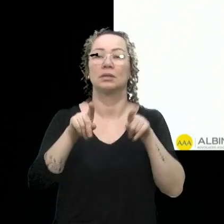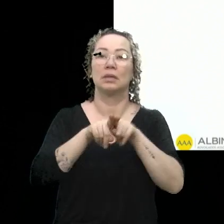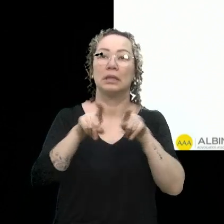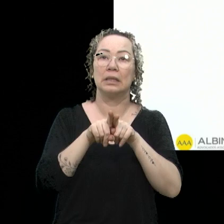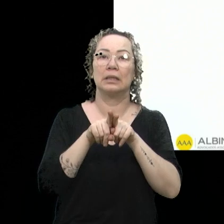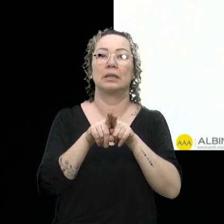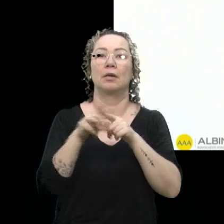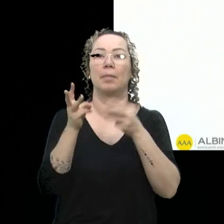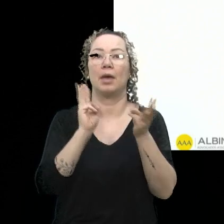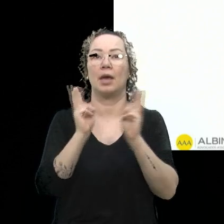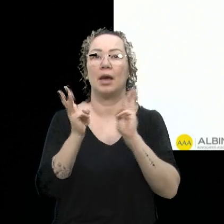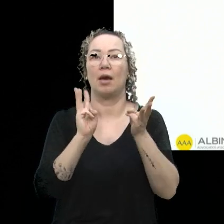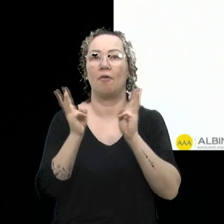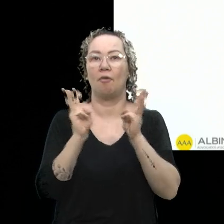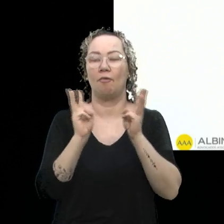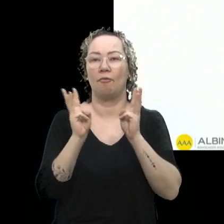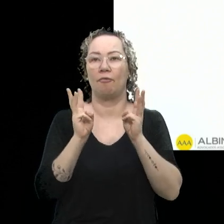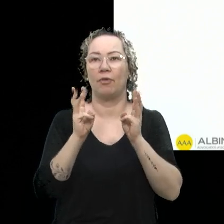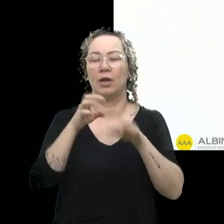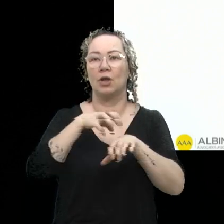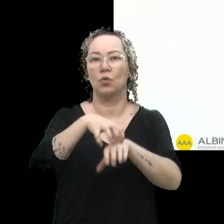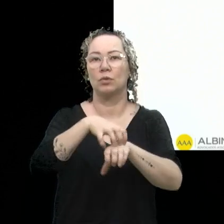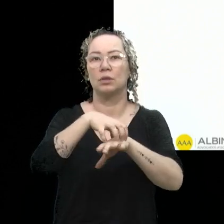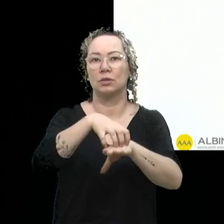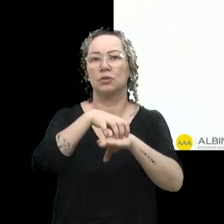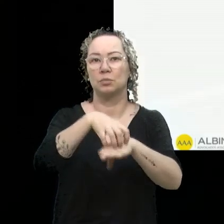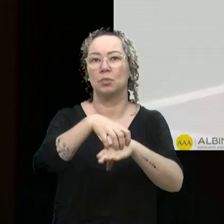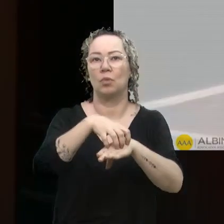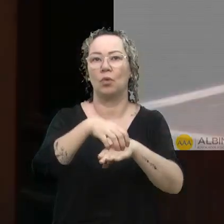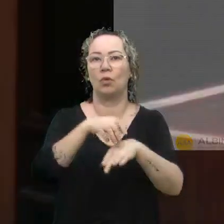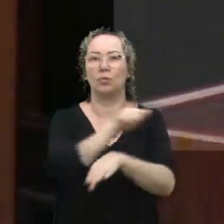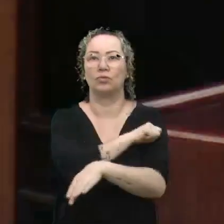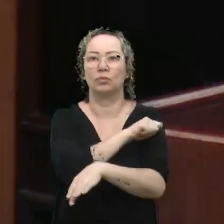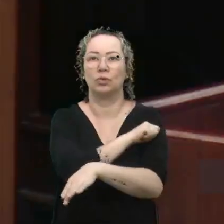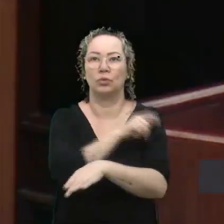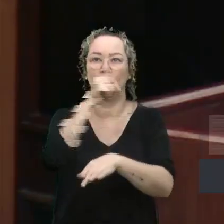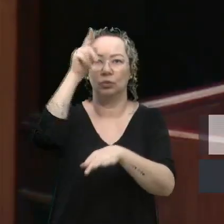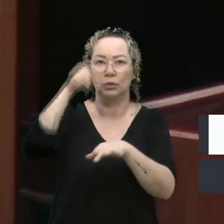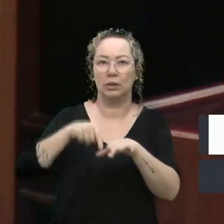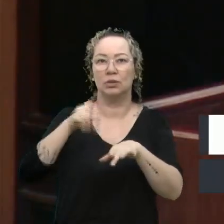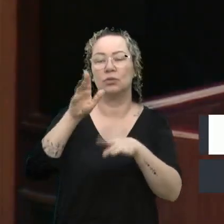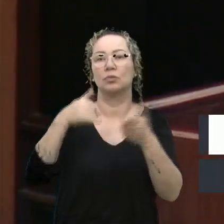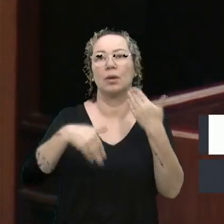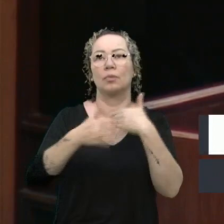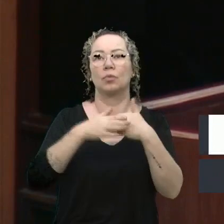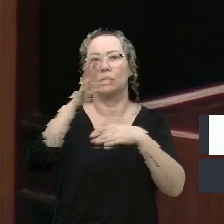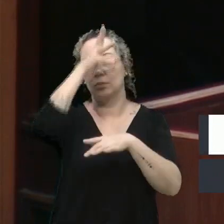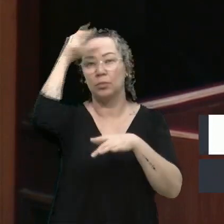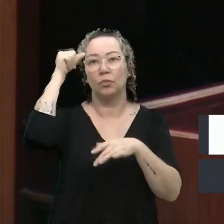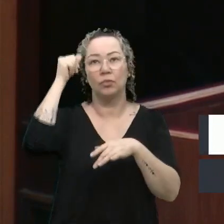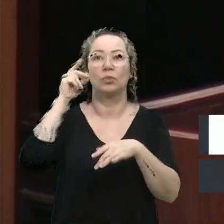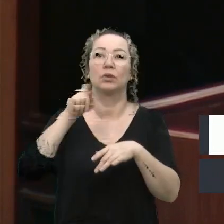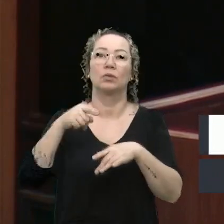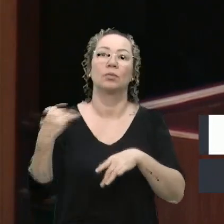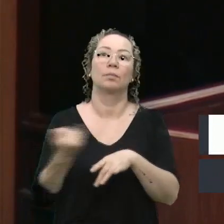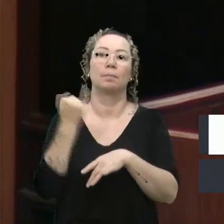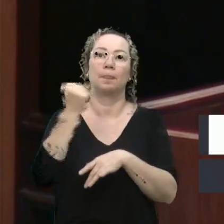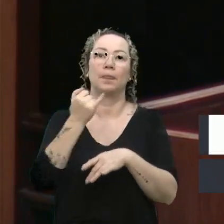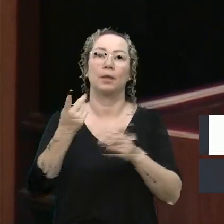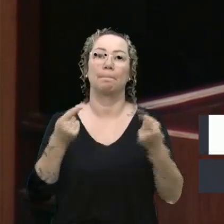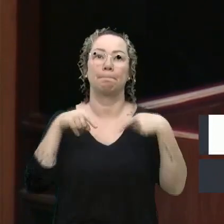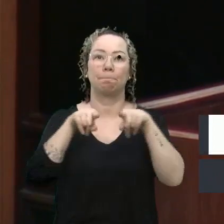Ao PSB. Então, tudo isso ficaria a cargo do município, do poder público, por isso que seria uma